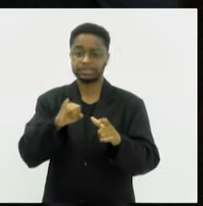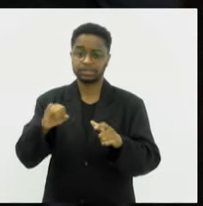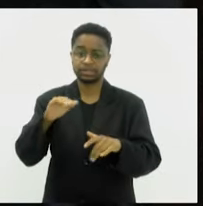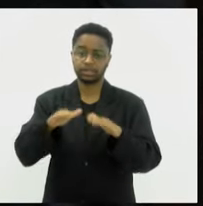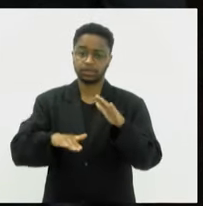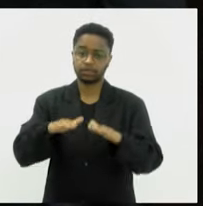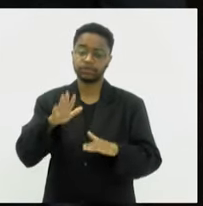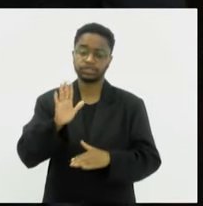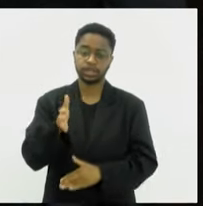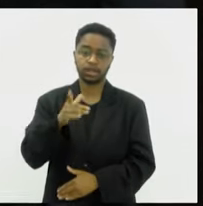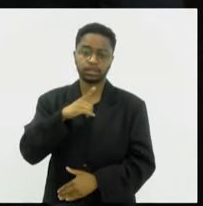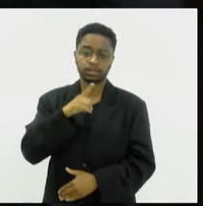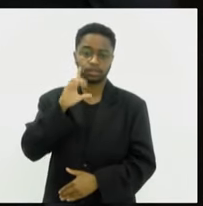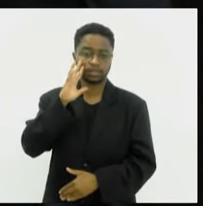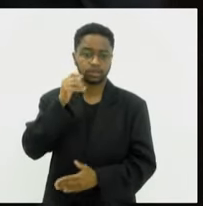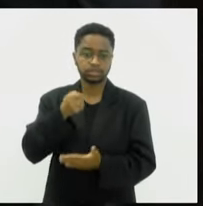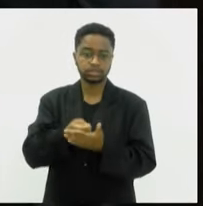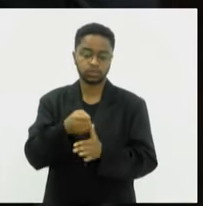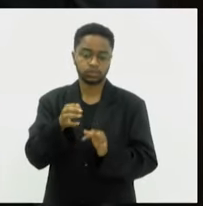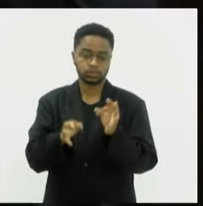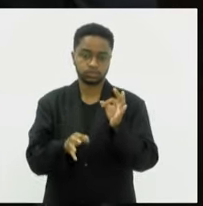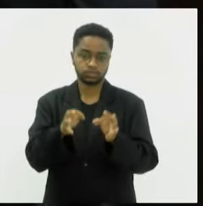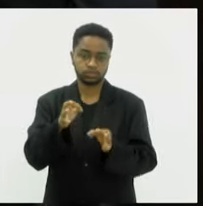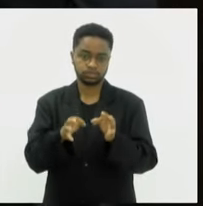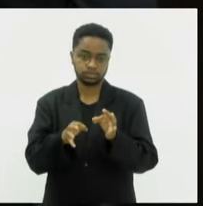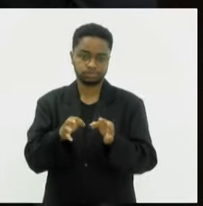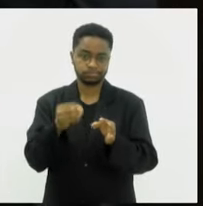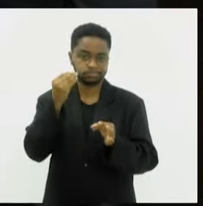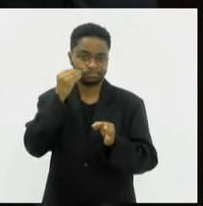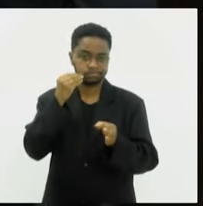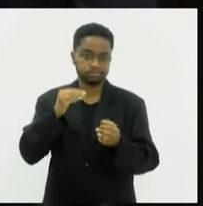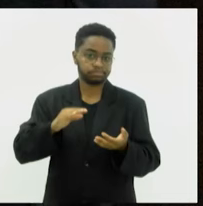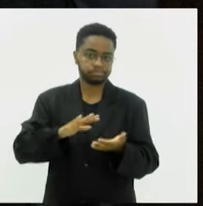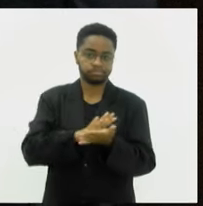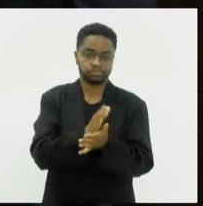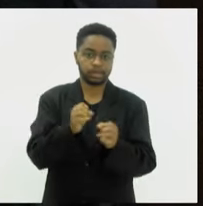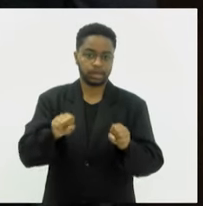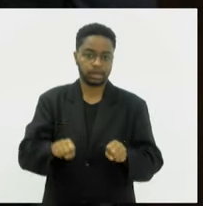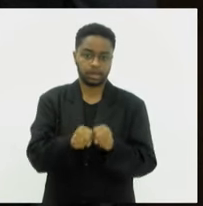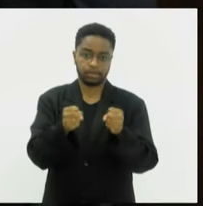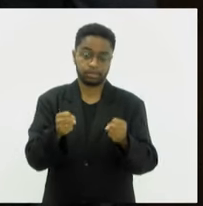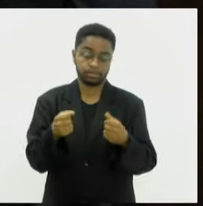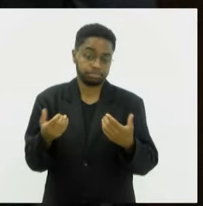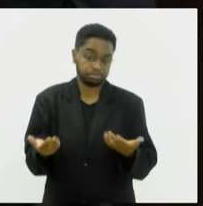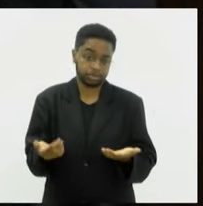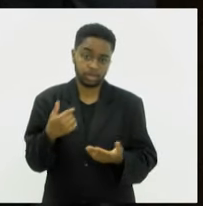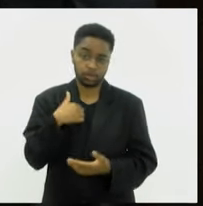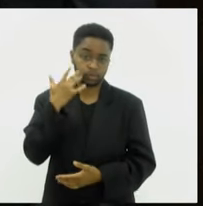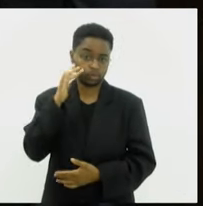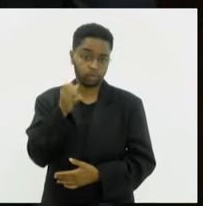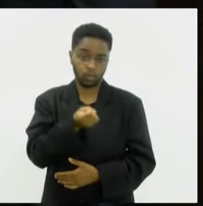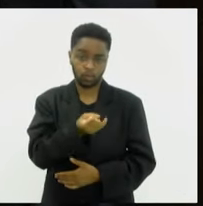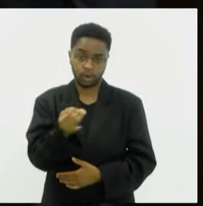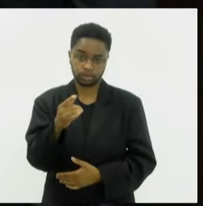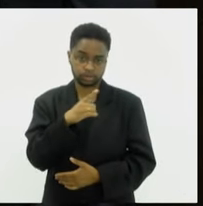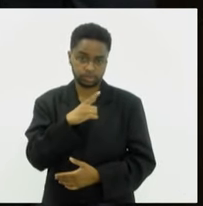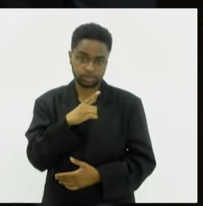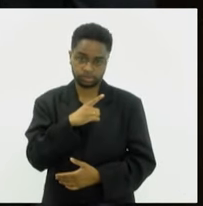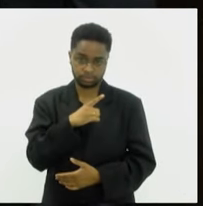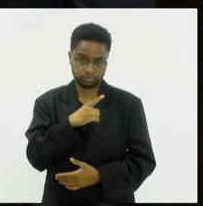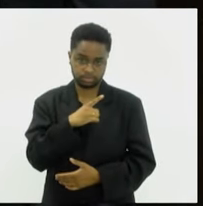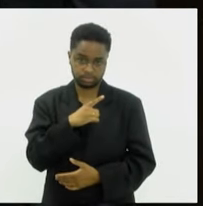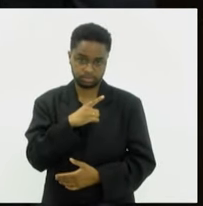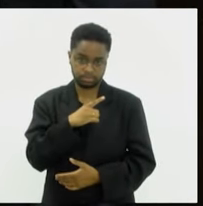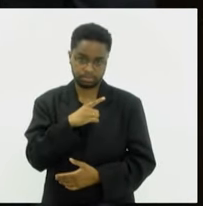com uma decisão judicial de demolição? E eu nem sei quantos quiosques tem